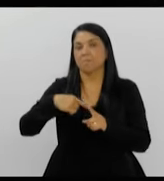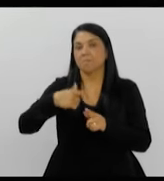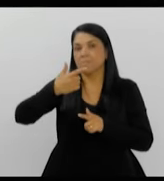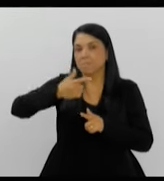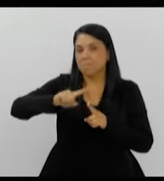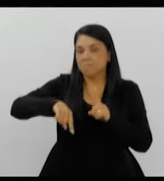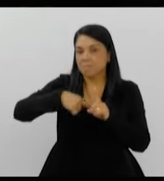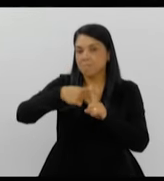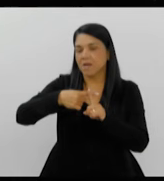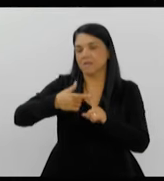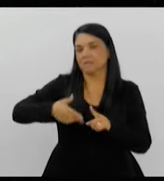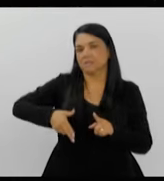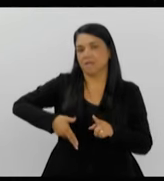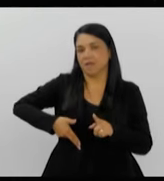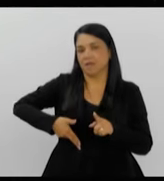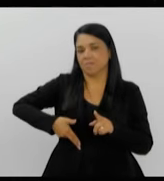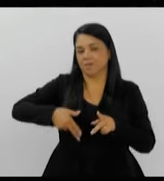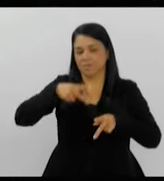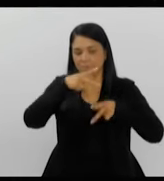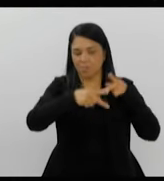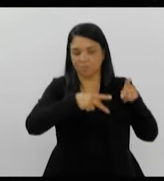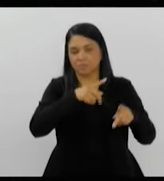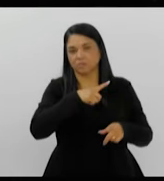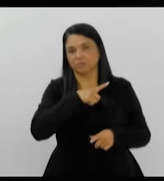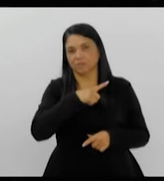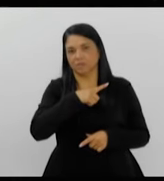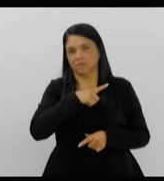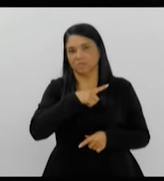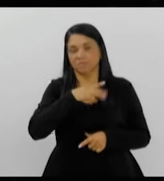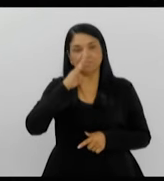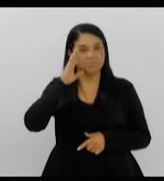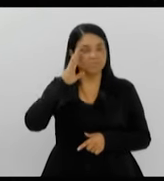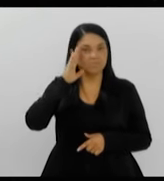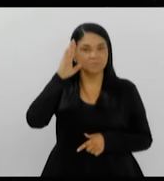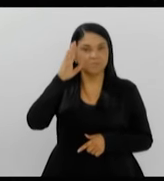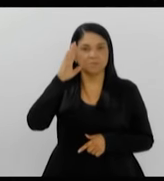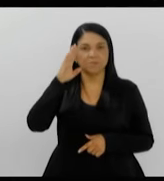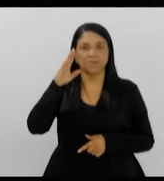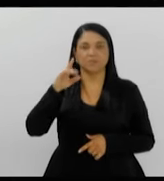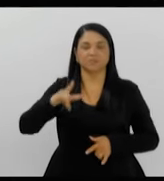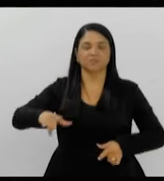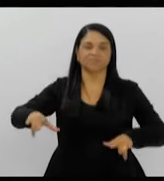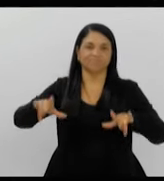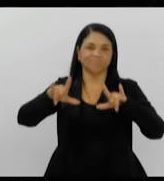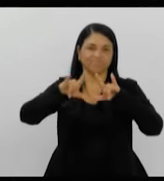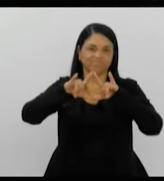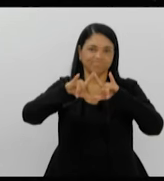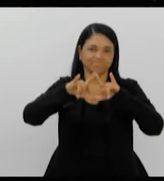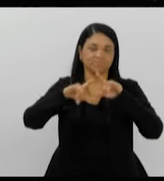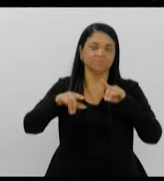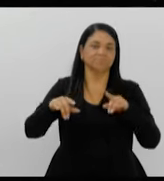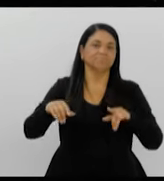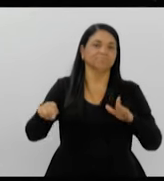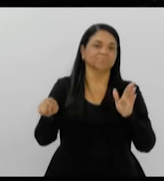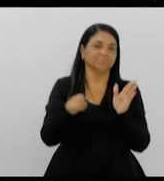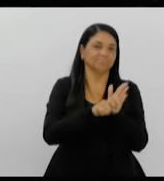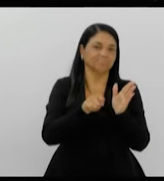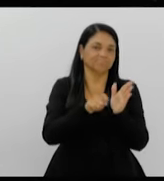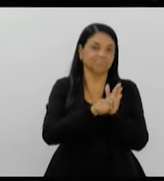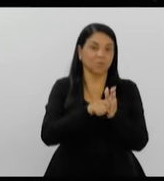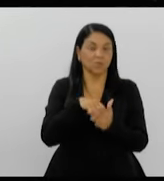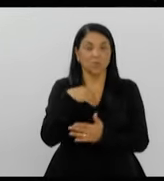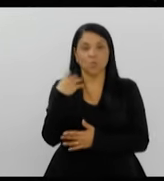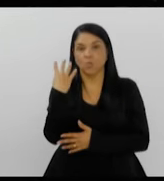posse da população principalmente da população criminosa 4 anos